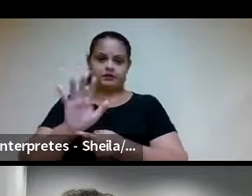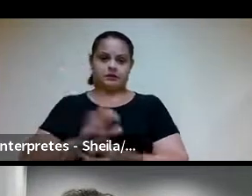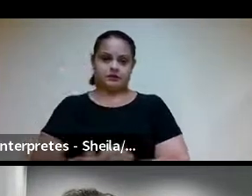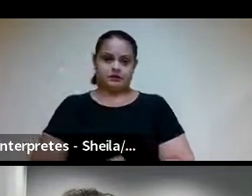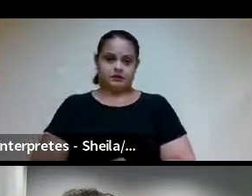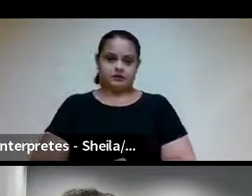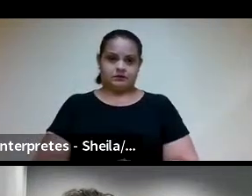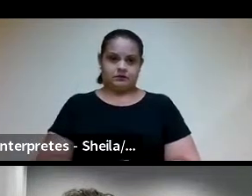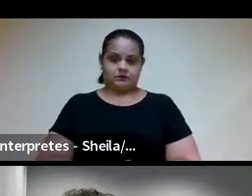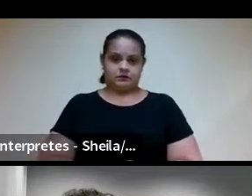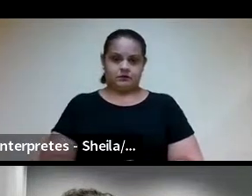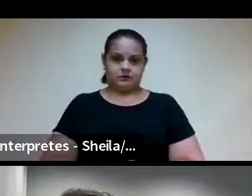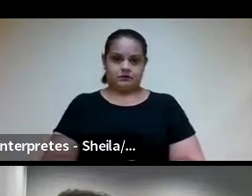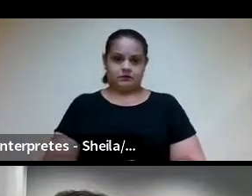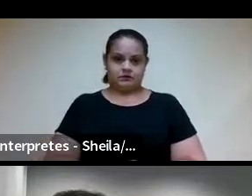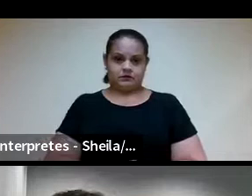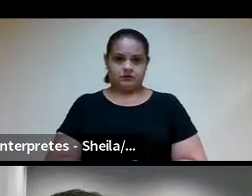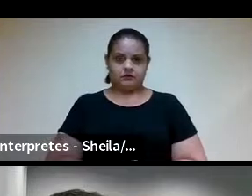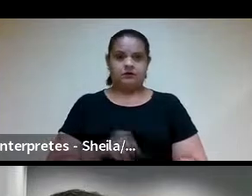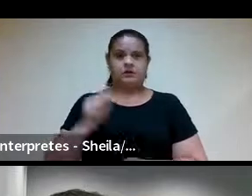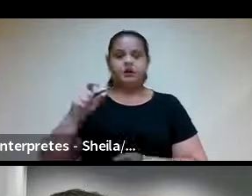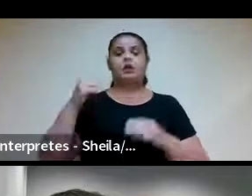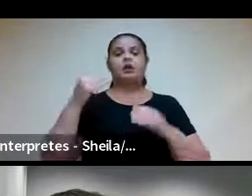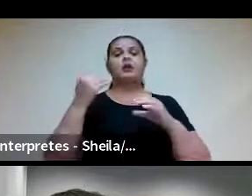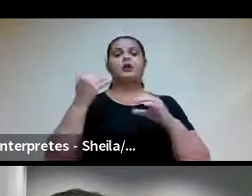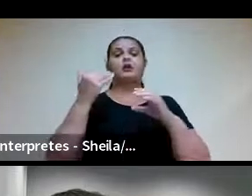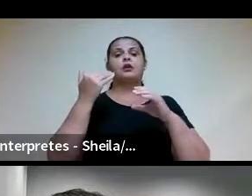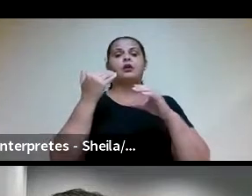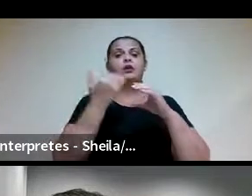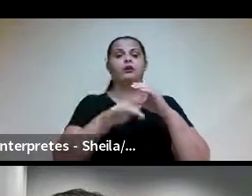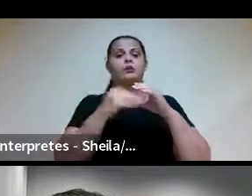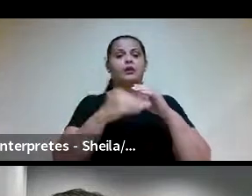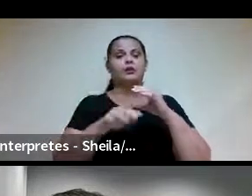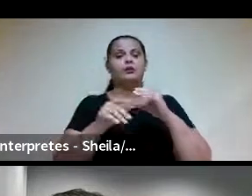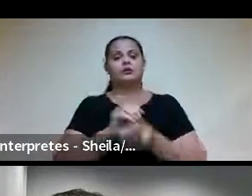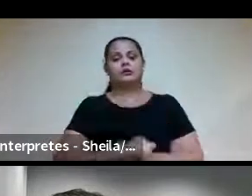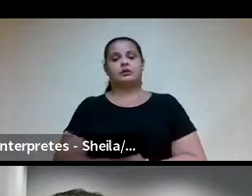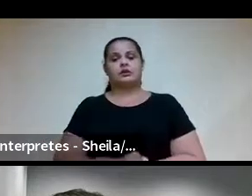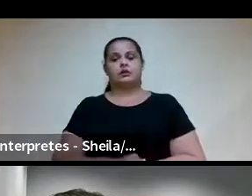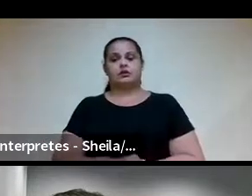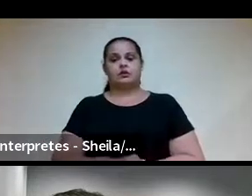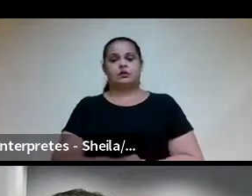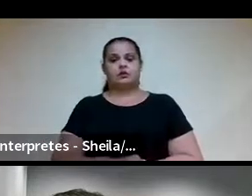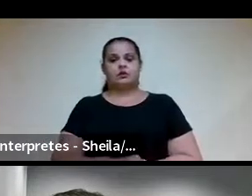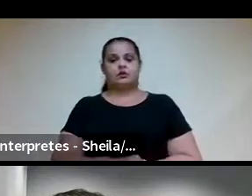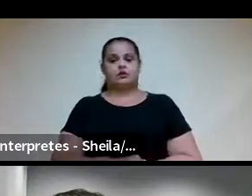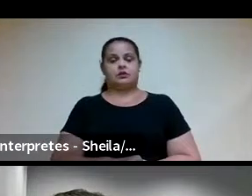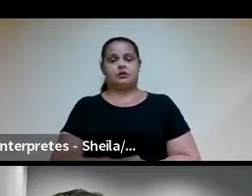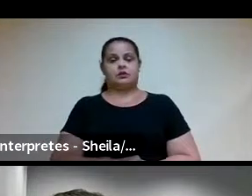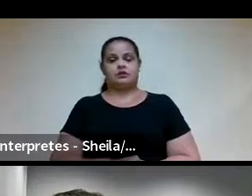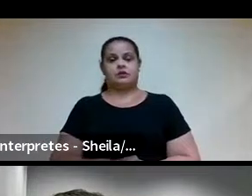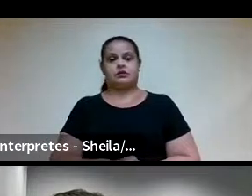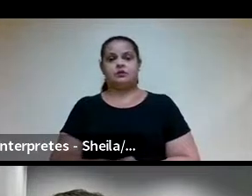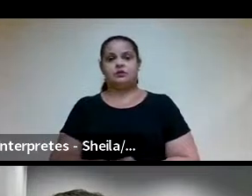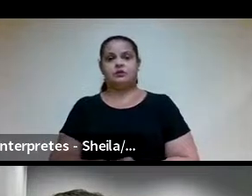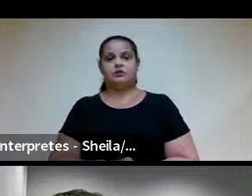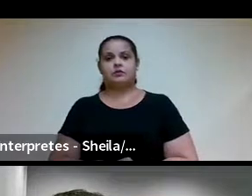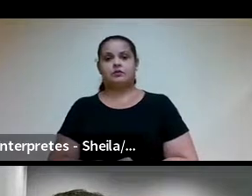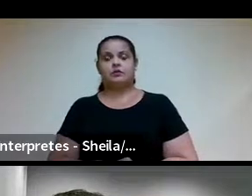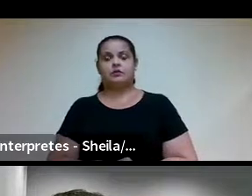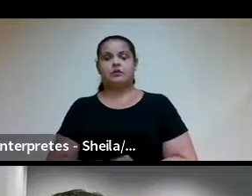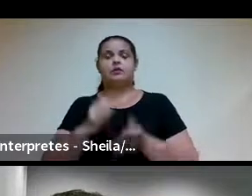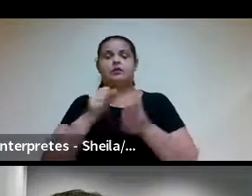É um contato de e-mail. Um repórter da emissora. Eu não sei quantos repórteres tem essa emissora.